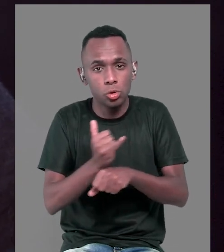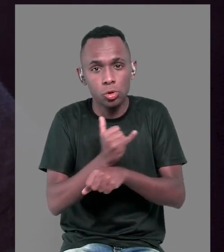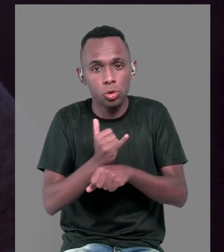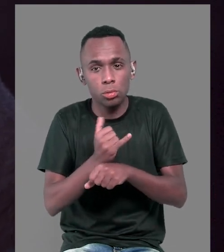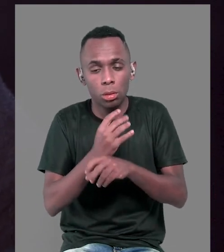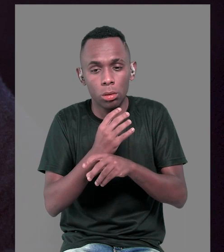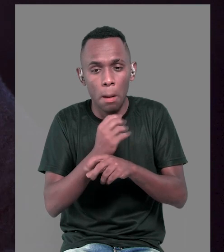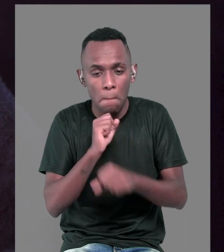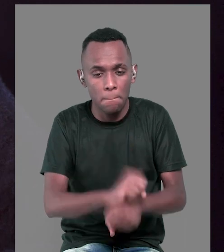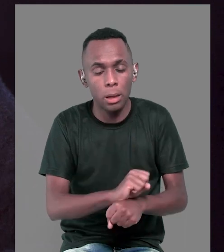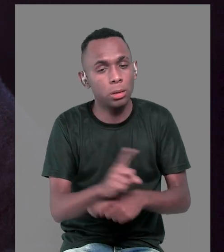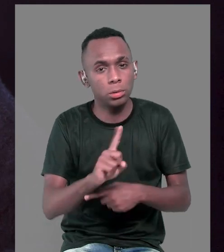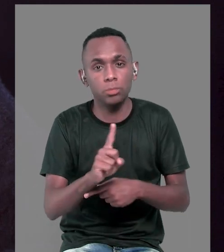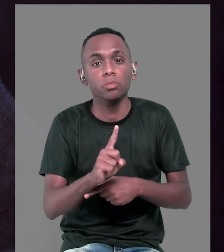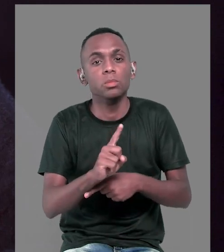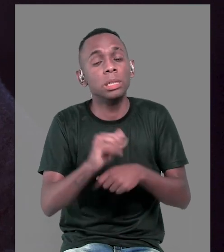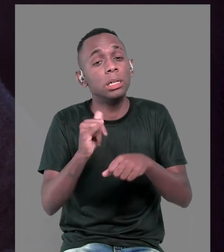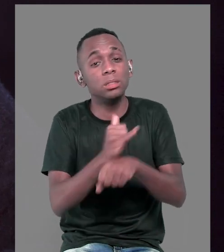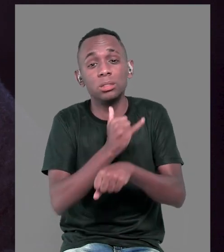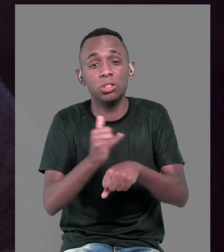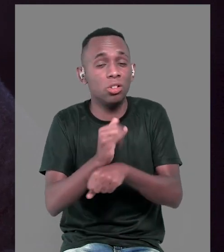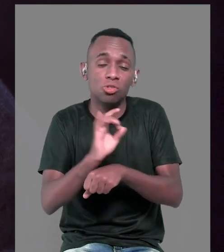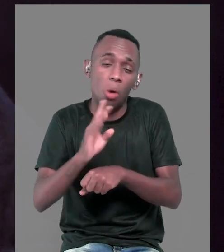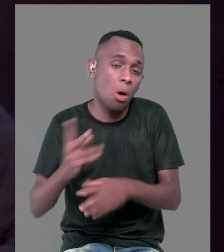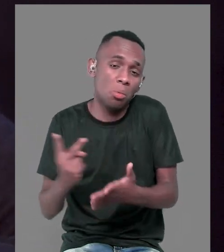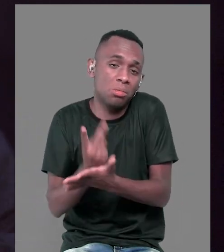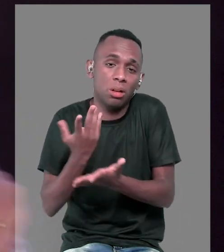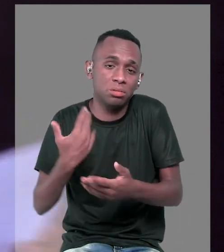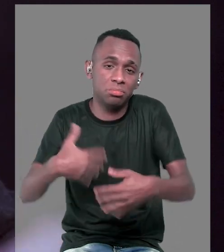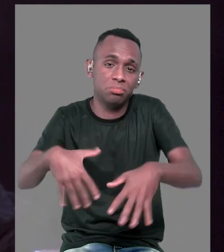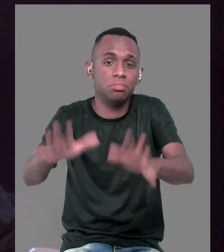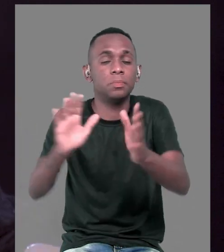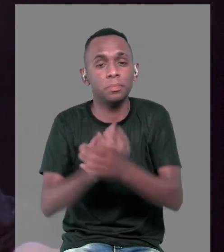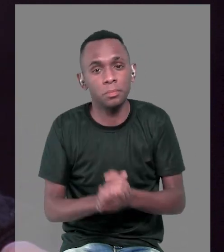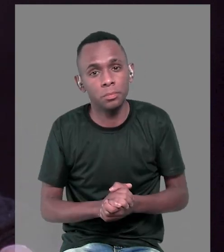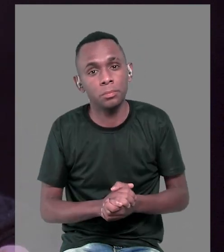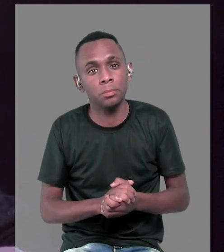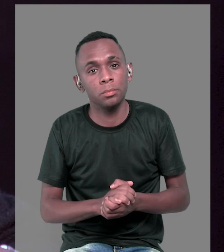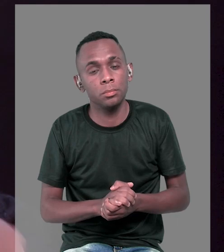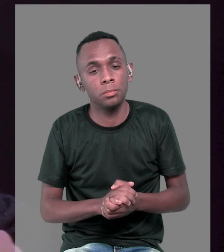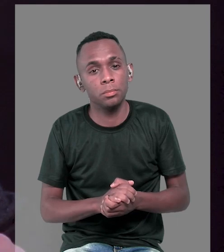Ela apenas funciona. E é inexorável.